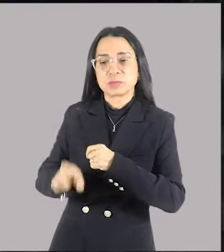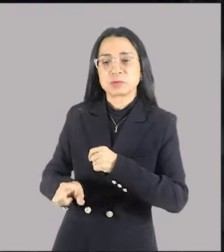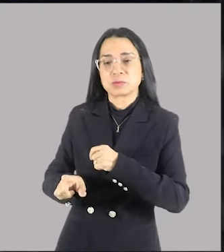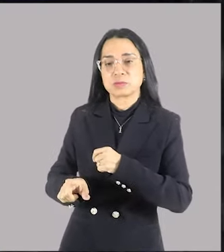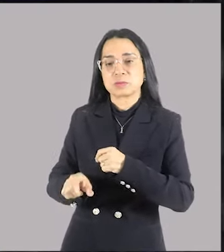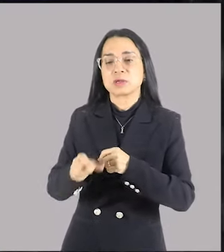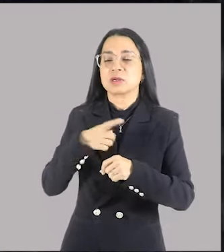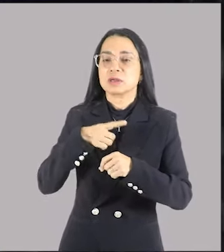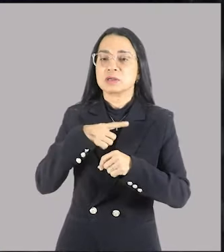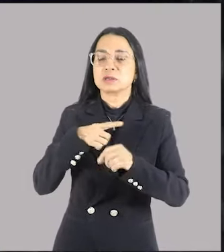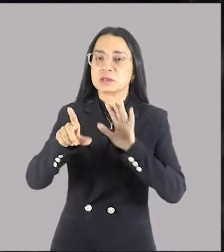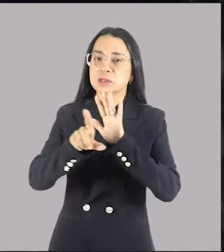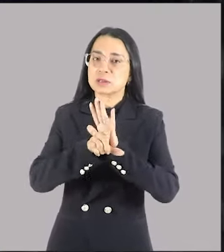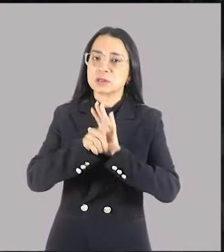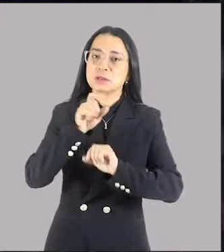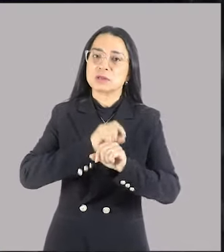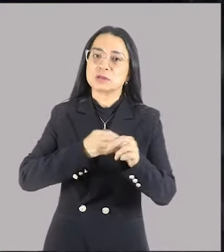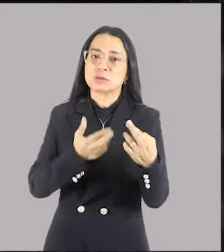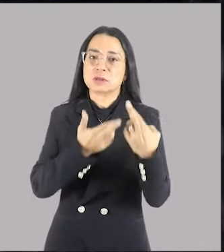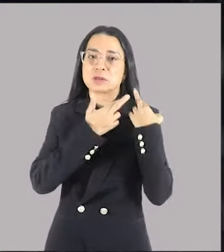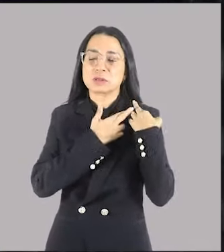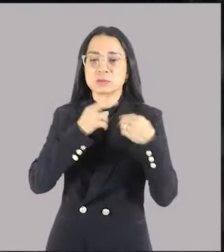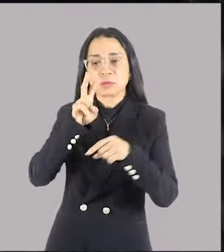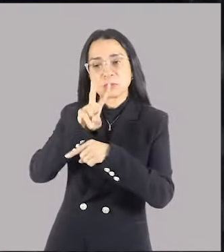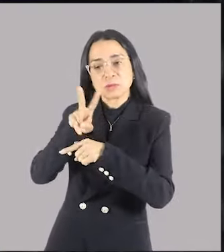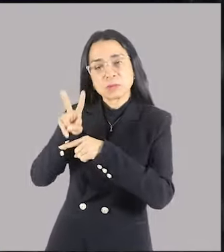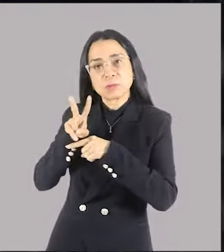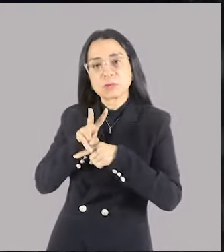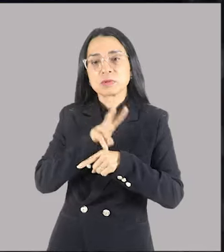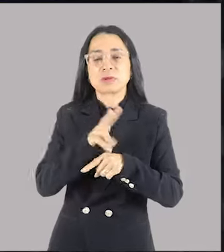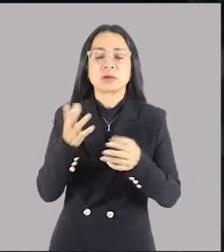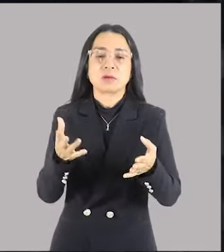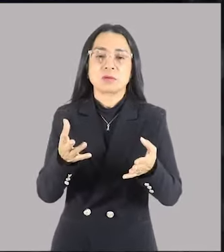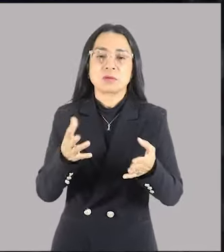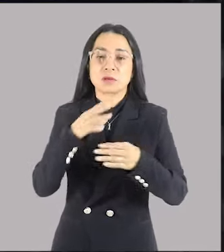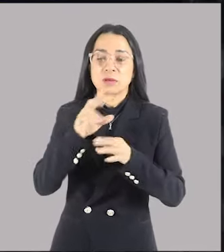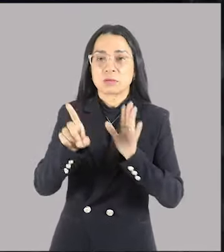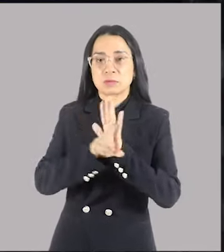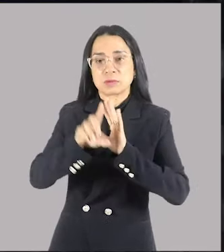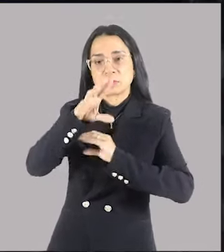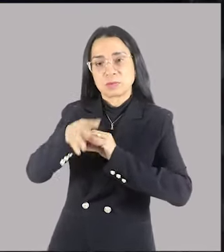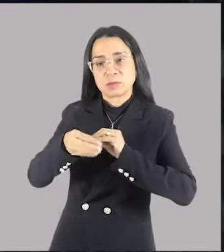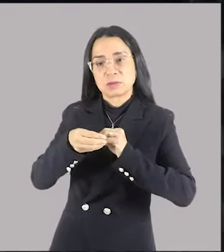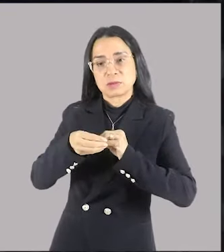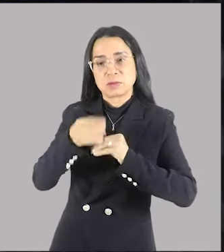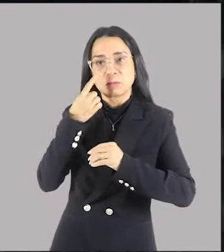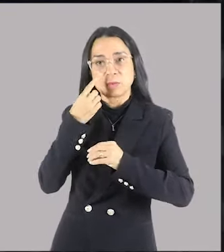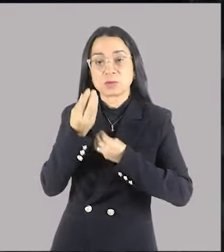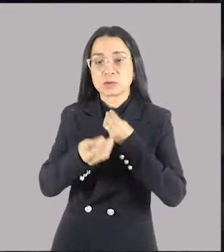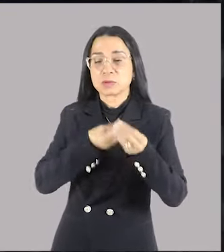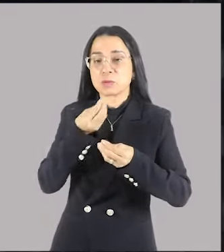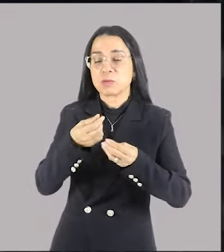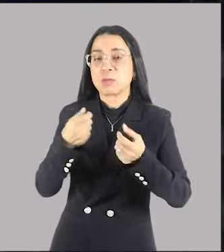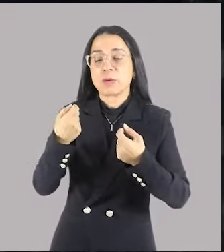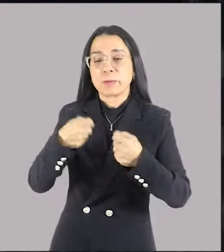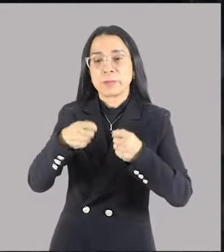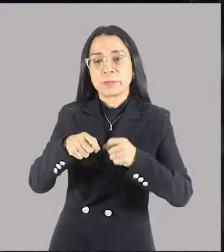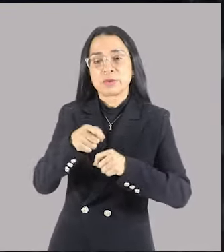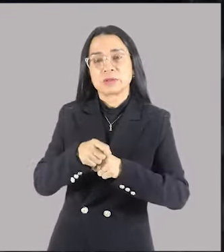responsabilidade fiscal que é a lei complementar que determina como devem ser os gastos para a folha de pagamentos na